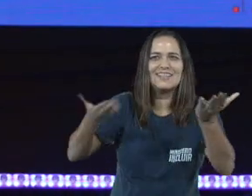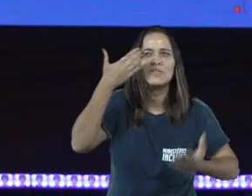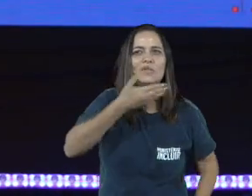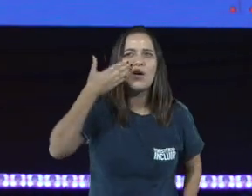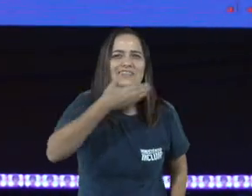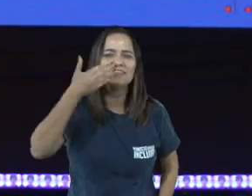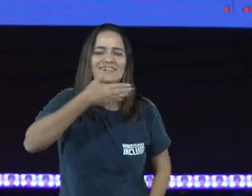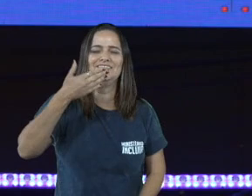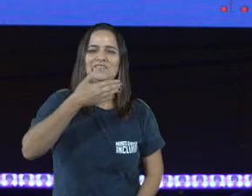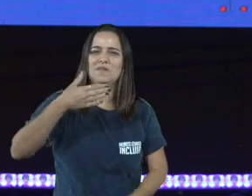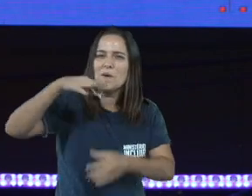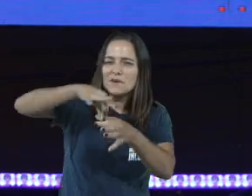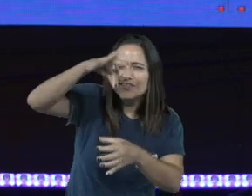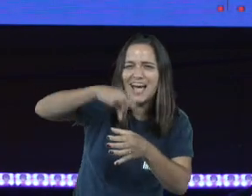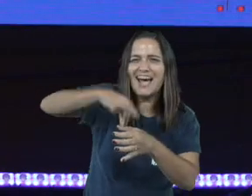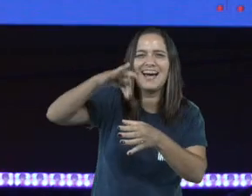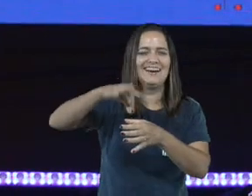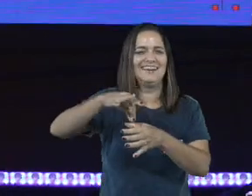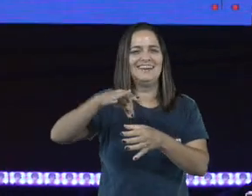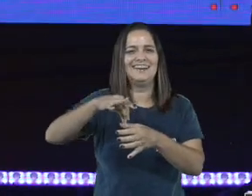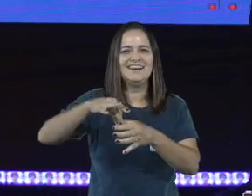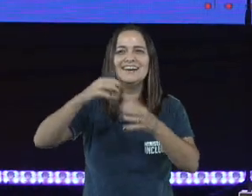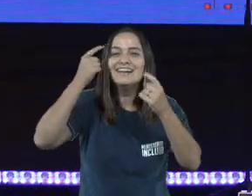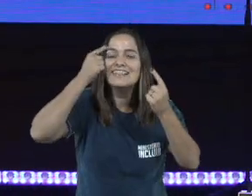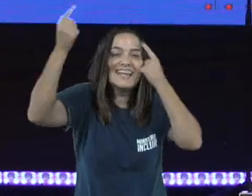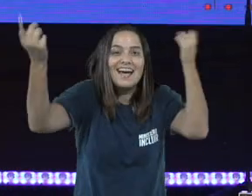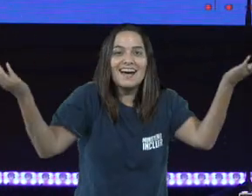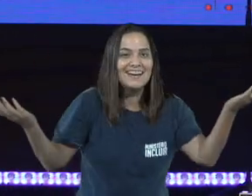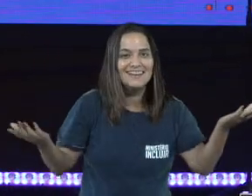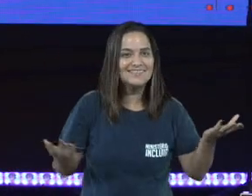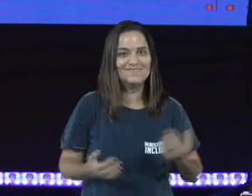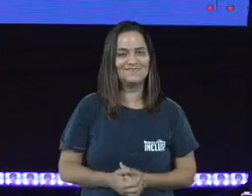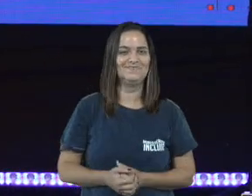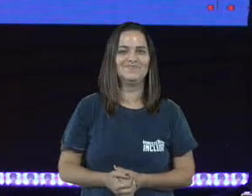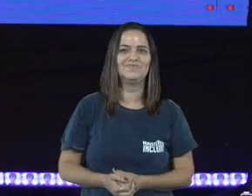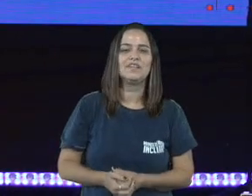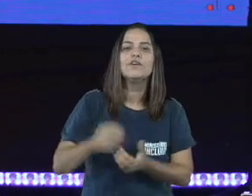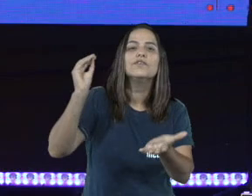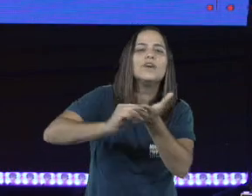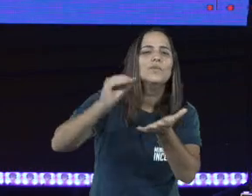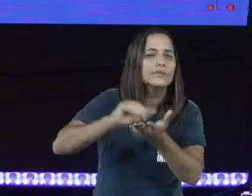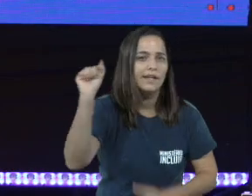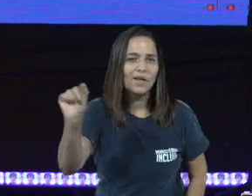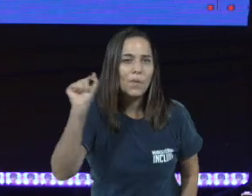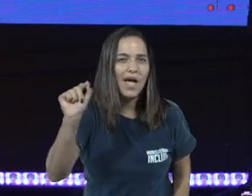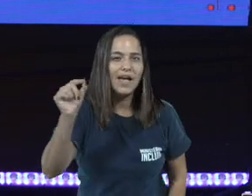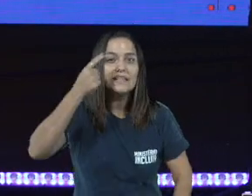acredita que pode ser feito um avivamento e uma mudança